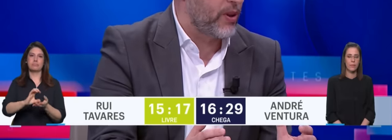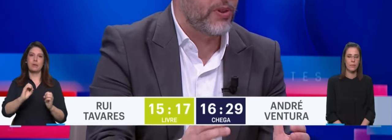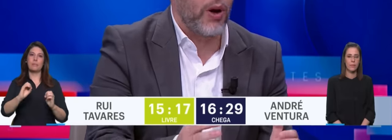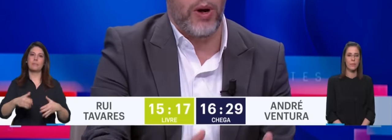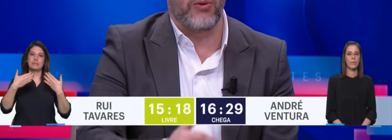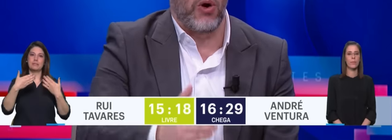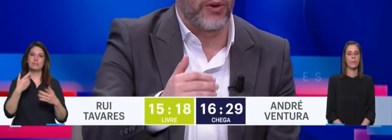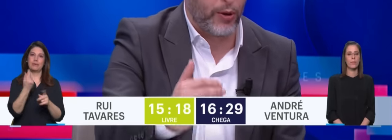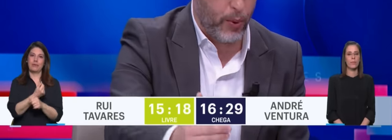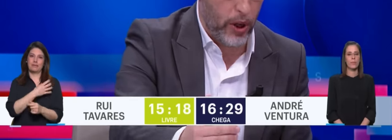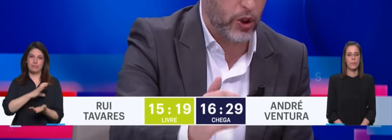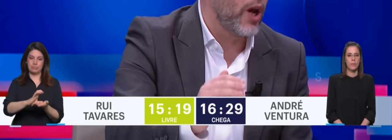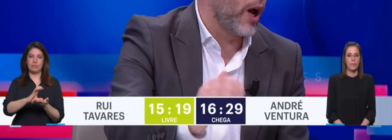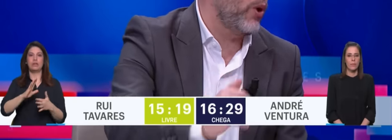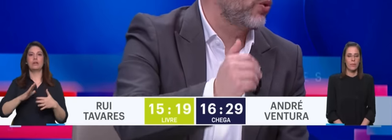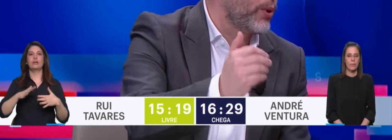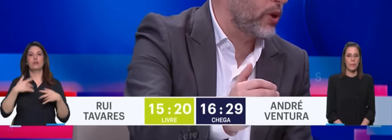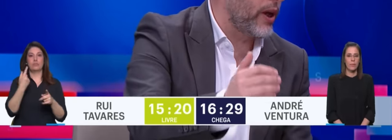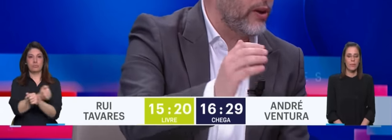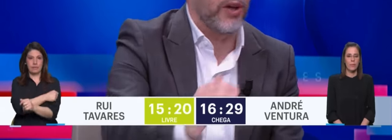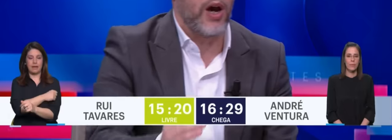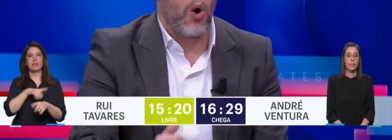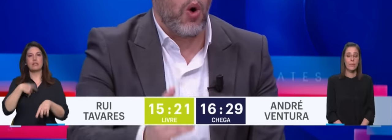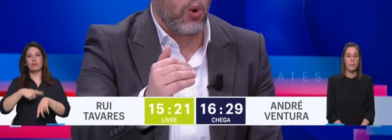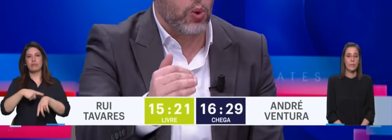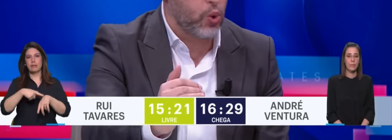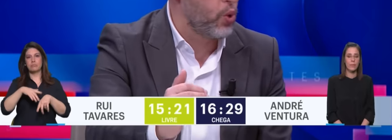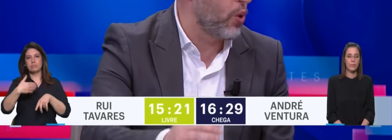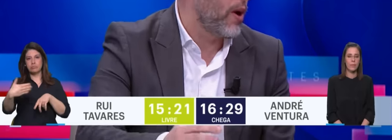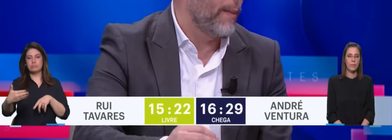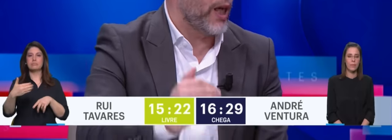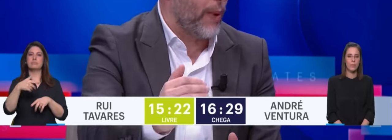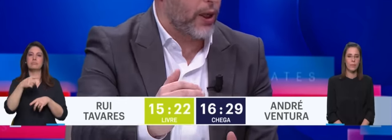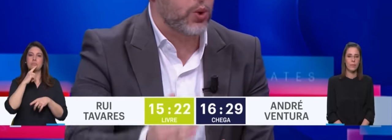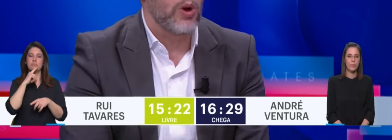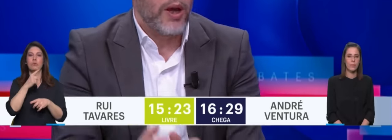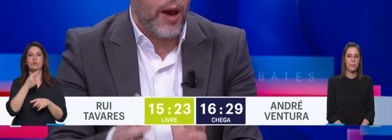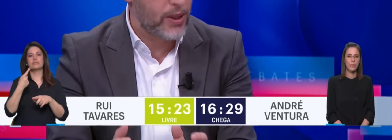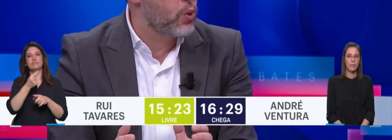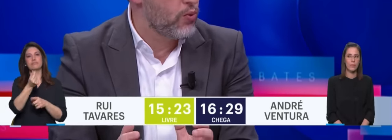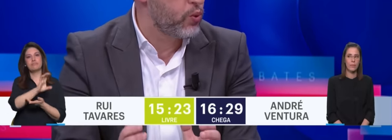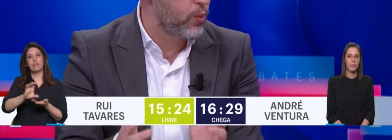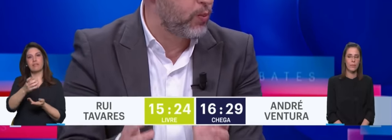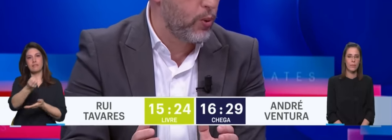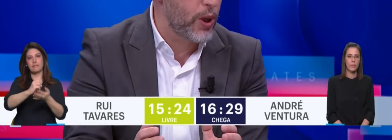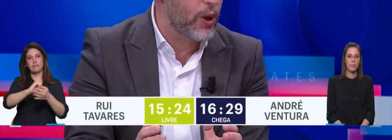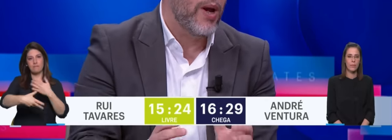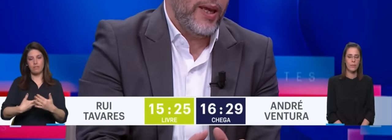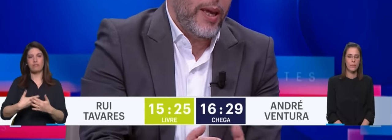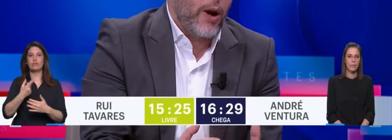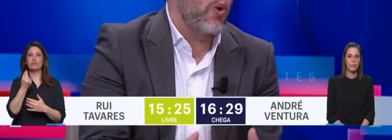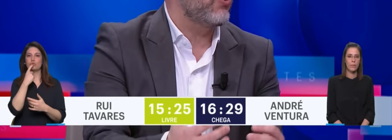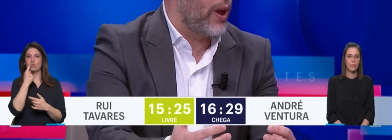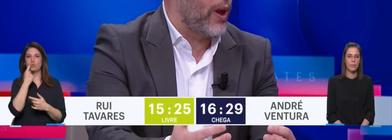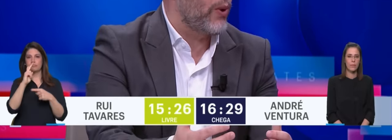comparticipação é devolvida depois após um período de carência ou com juro mais baixo a partir de um fundo público